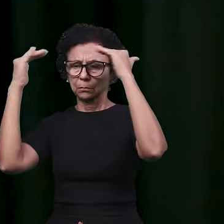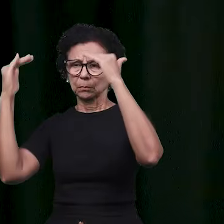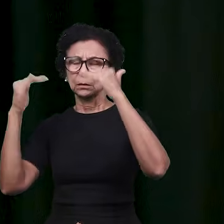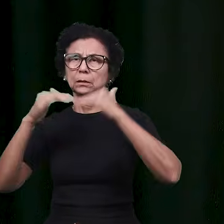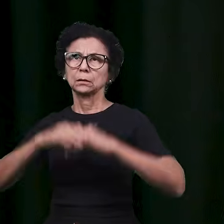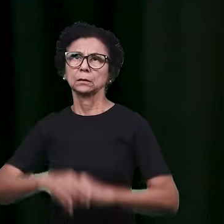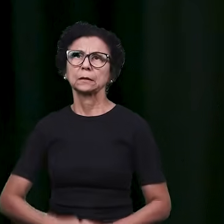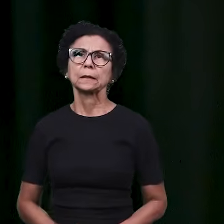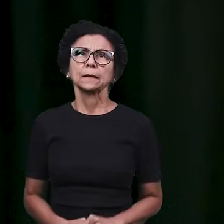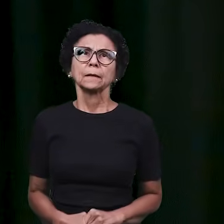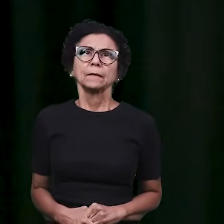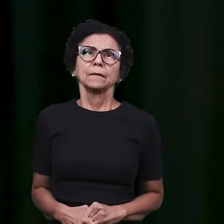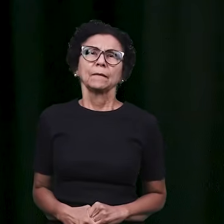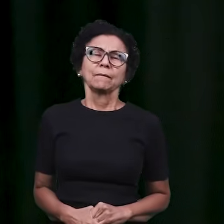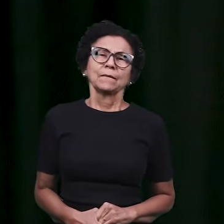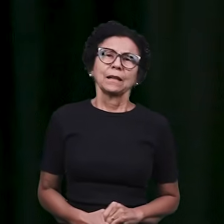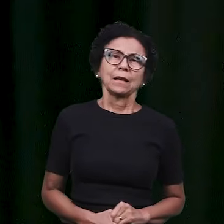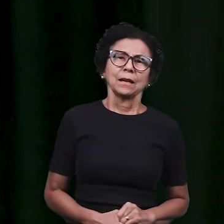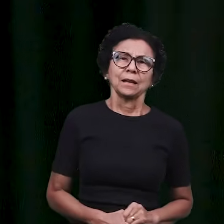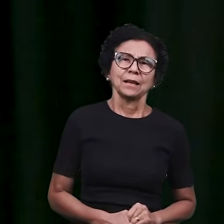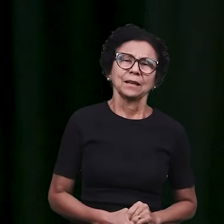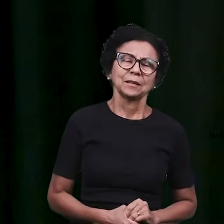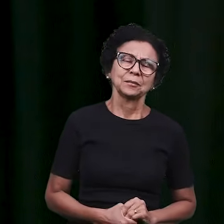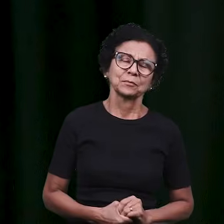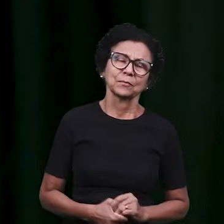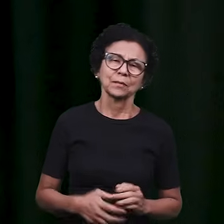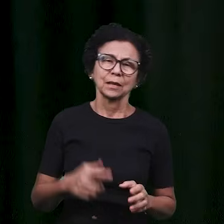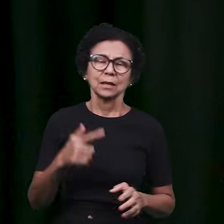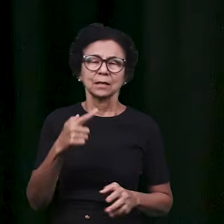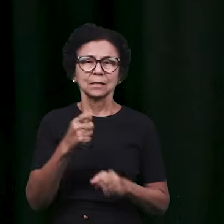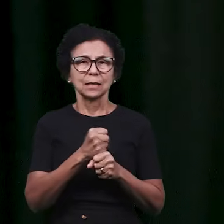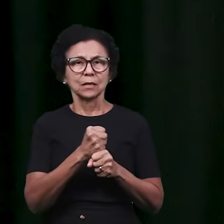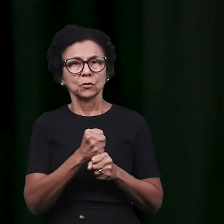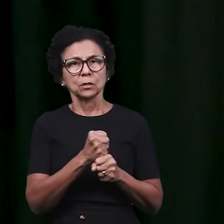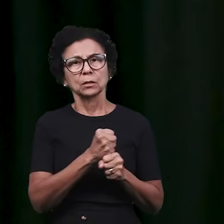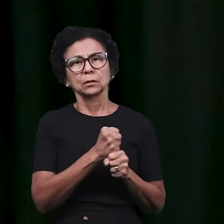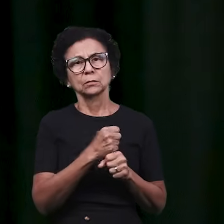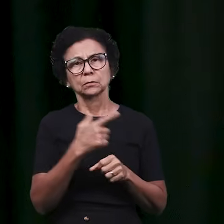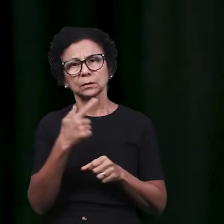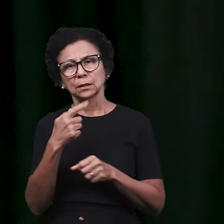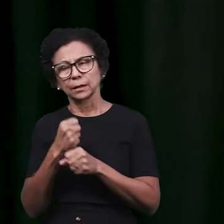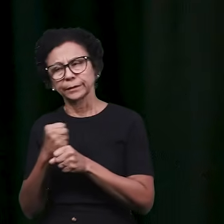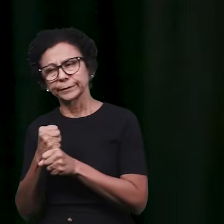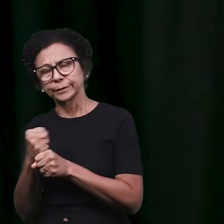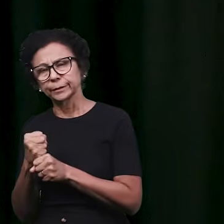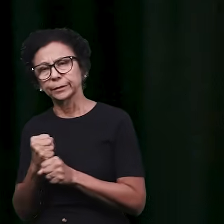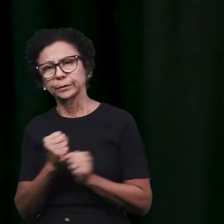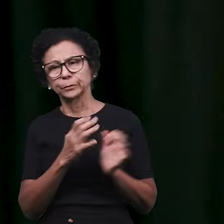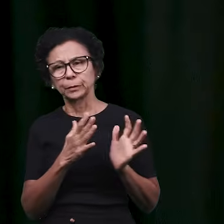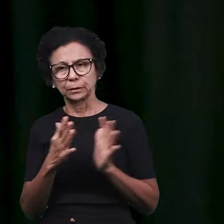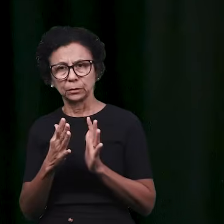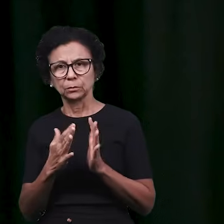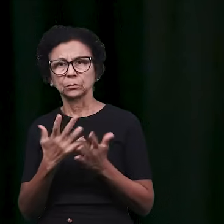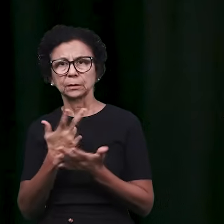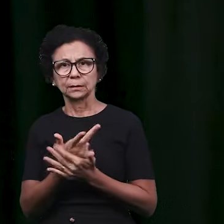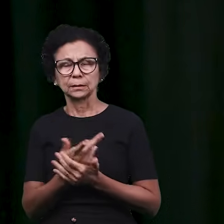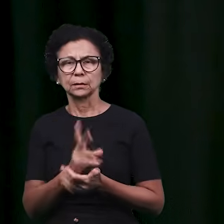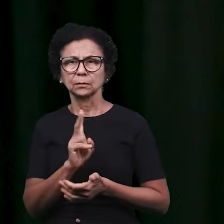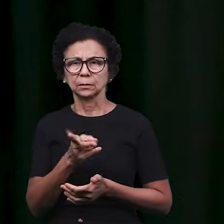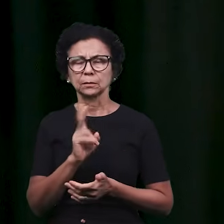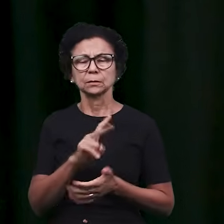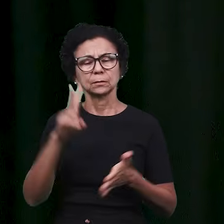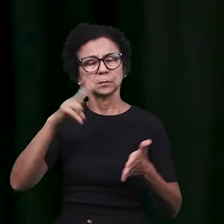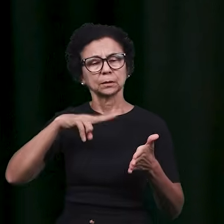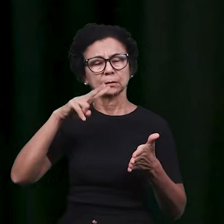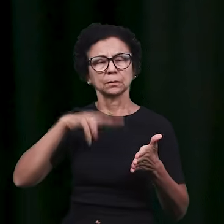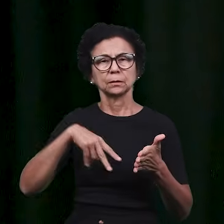pensar que isso acontecia de 7 em 7 anos, não. Agora, voltando um pouquinho aqui, que eu acho linda essa passagem de Moisés com Josué,